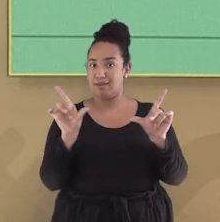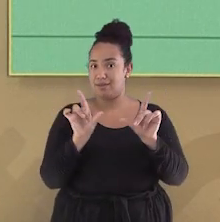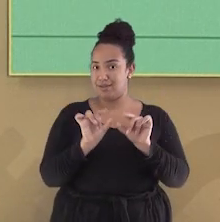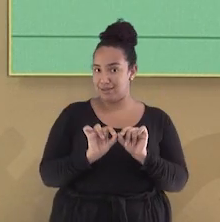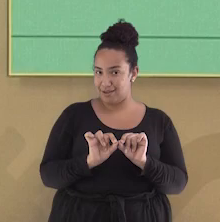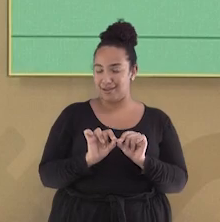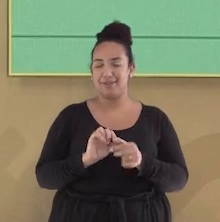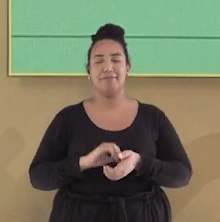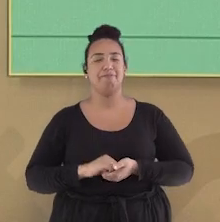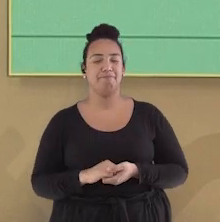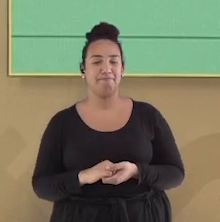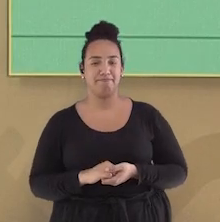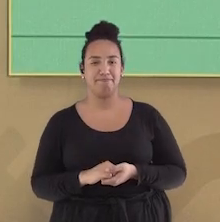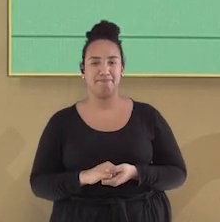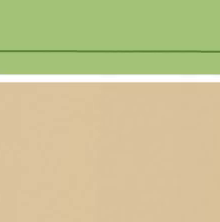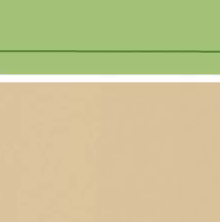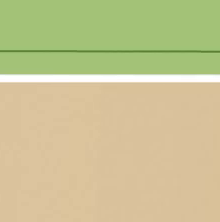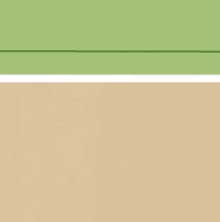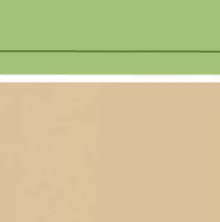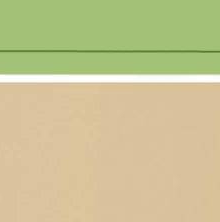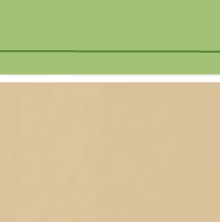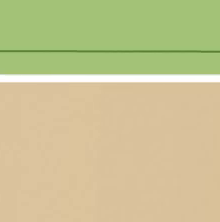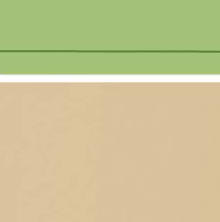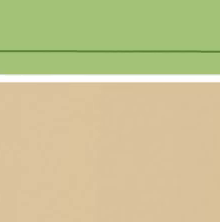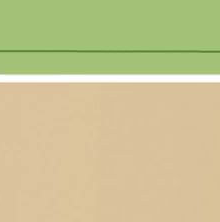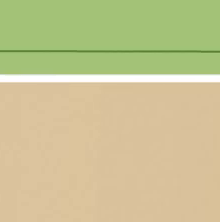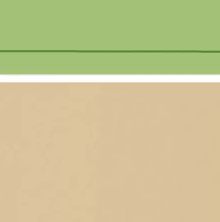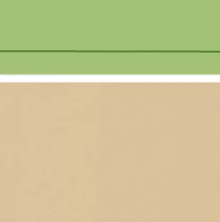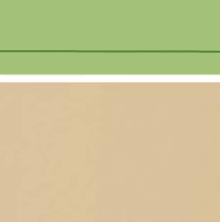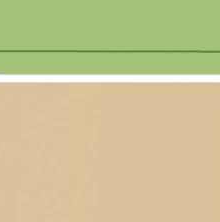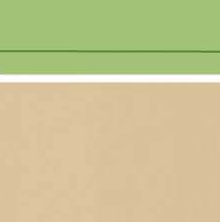a escala e a questão.